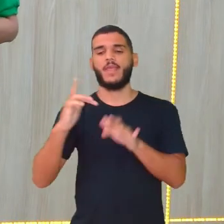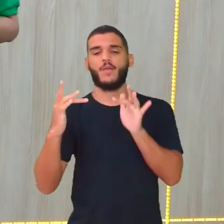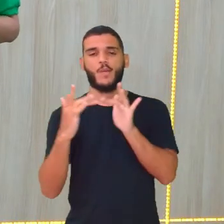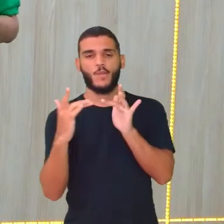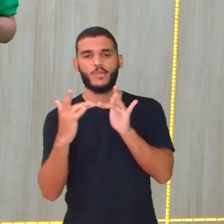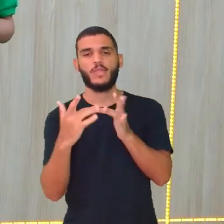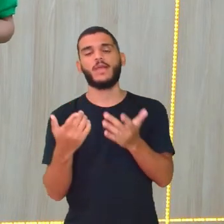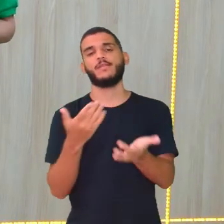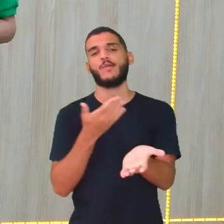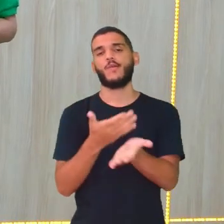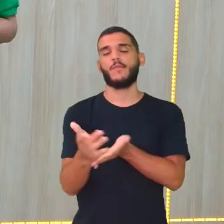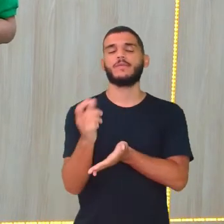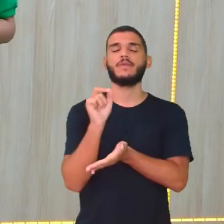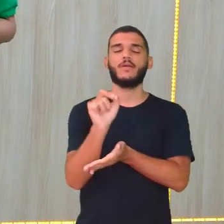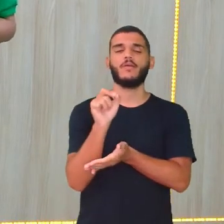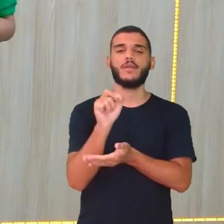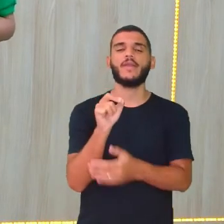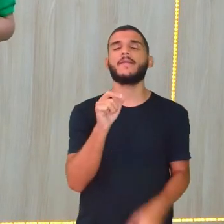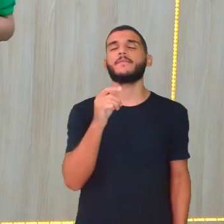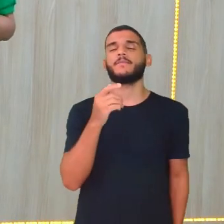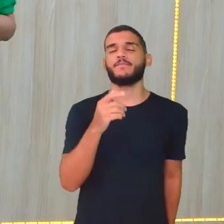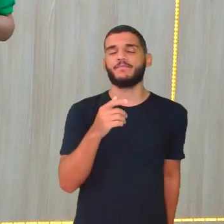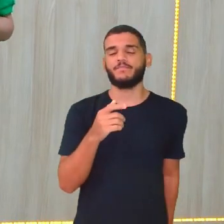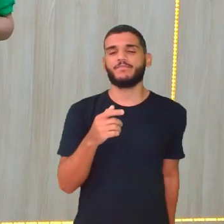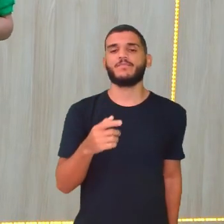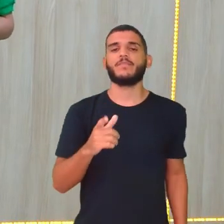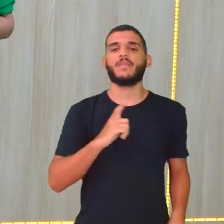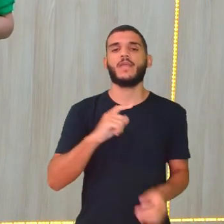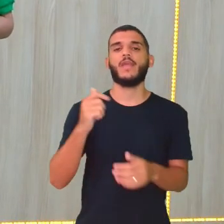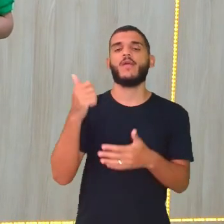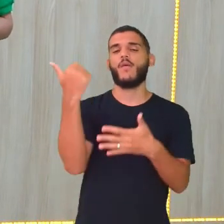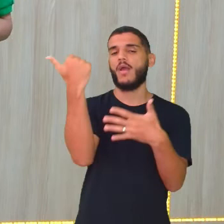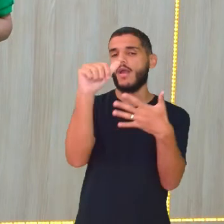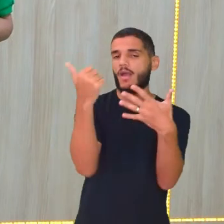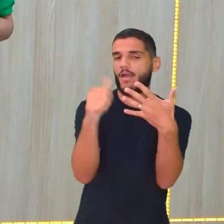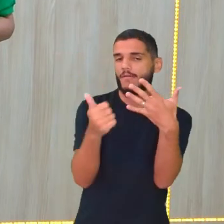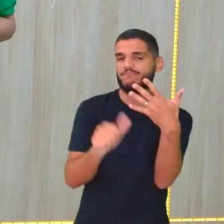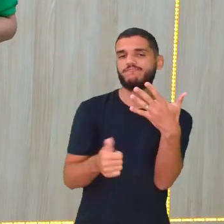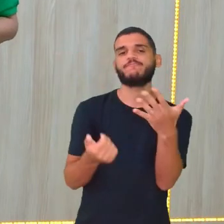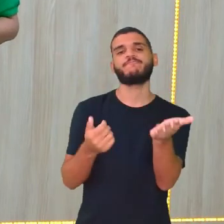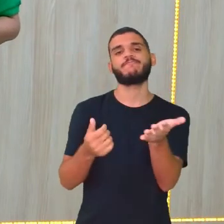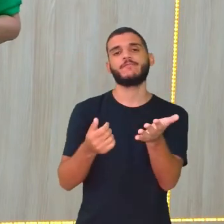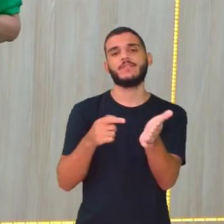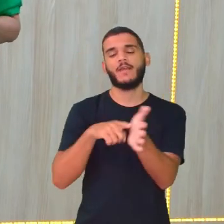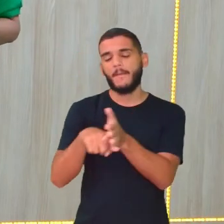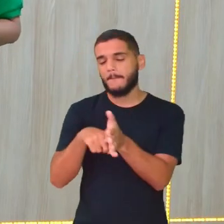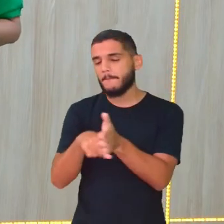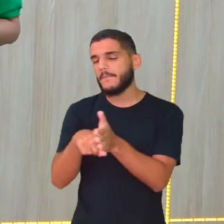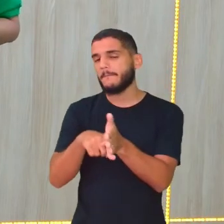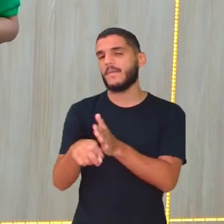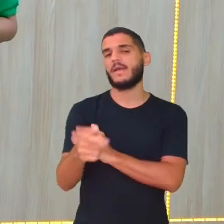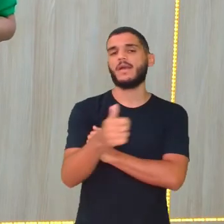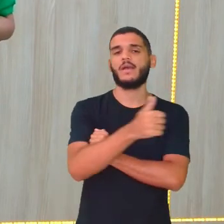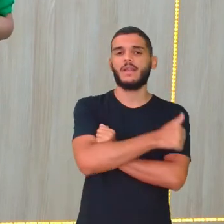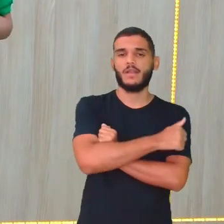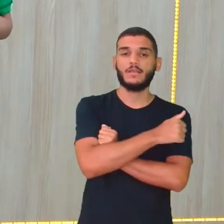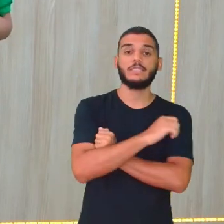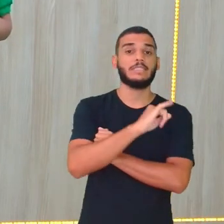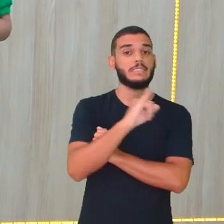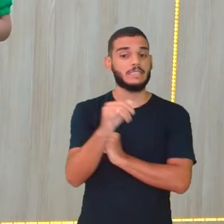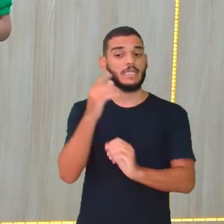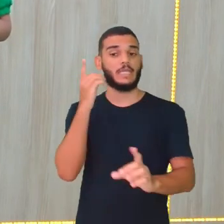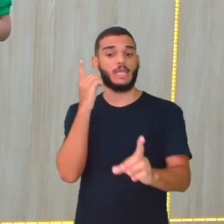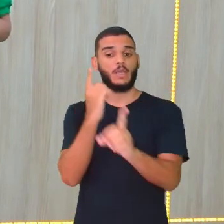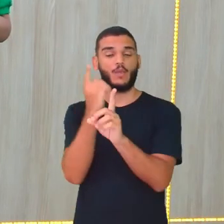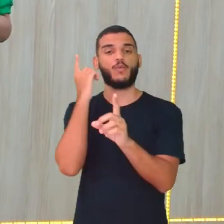ali vai ter início uma avaliação com esse estudante, que se for constatada